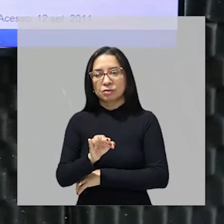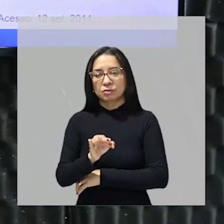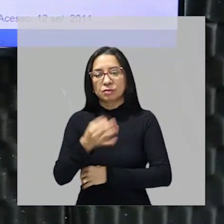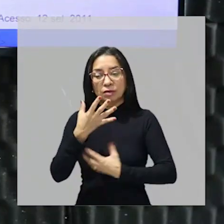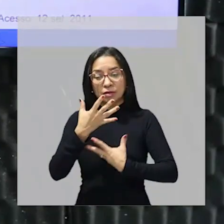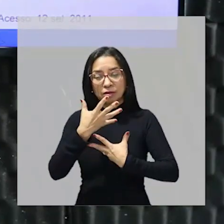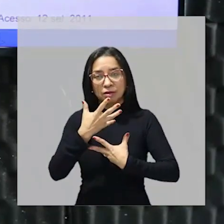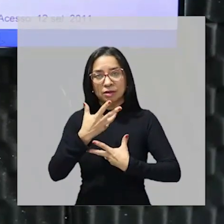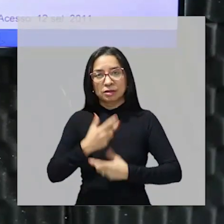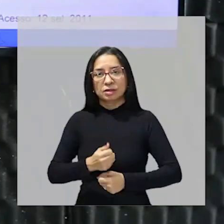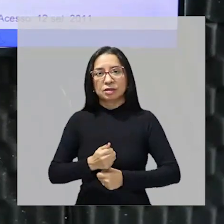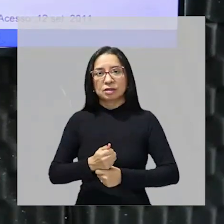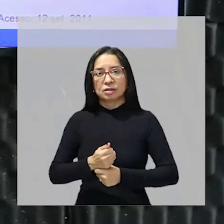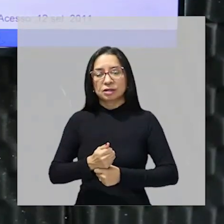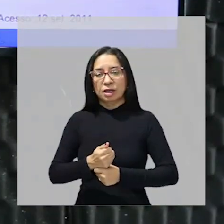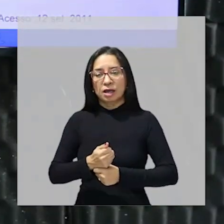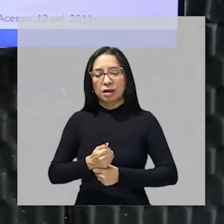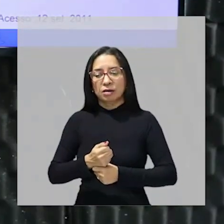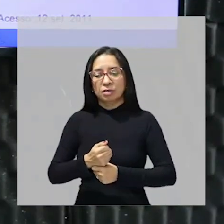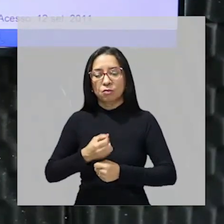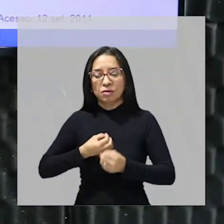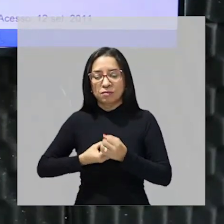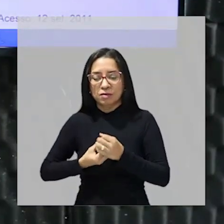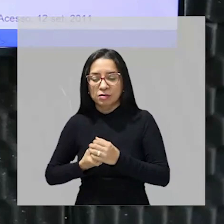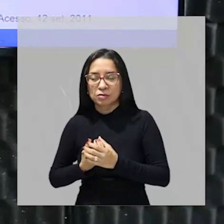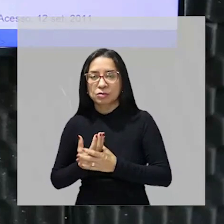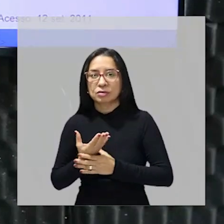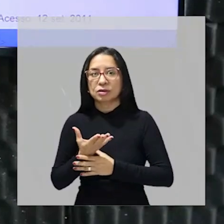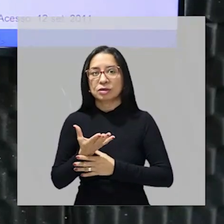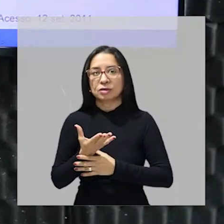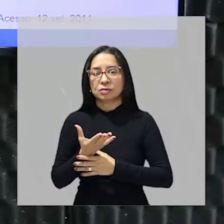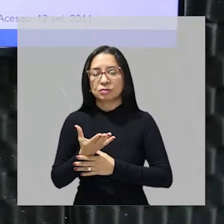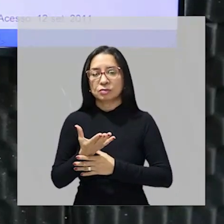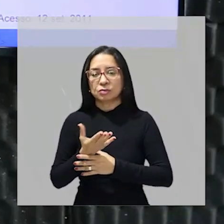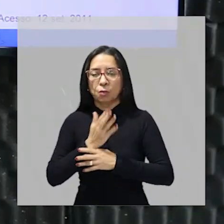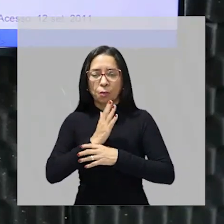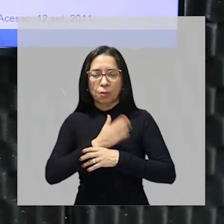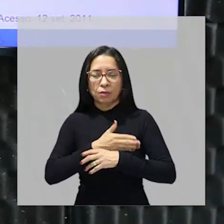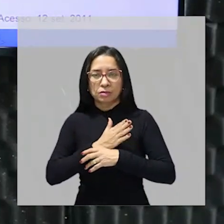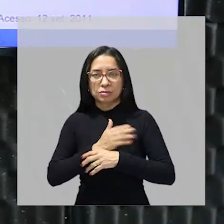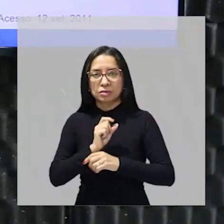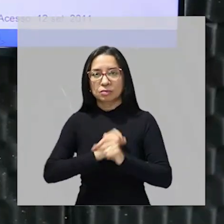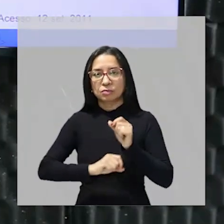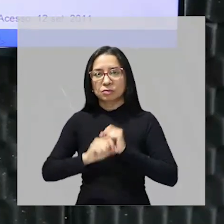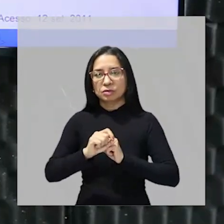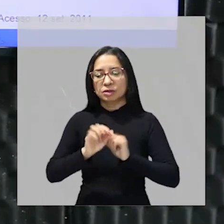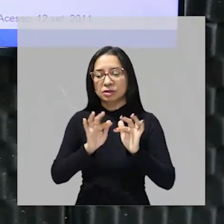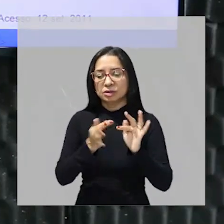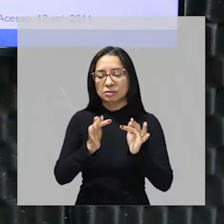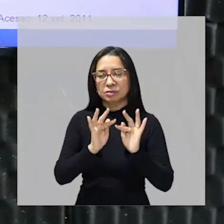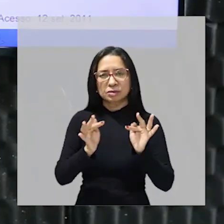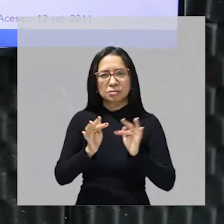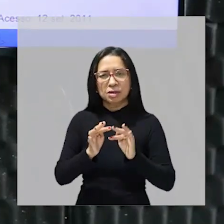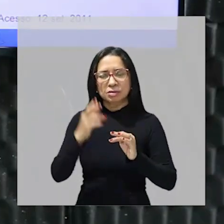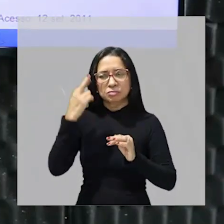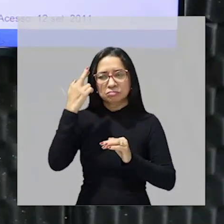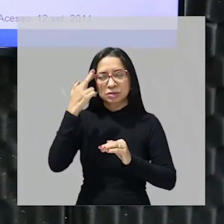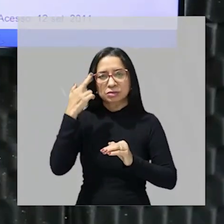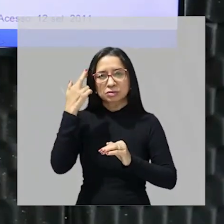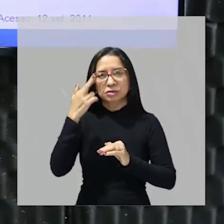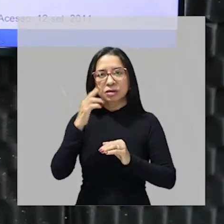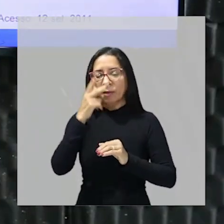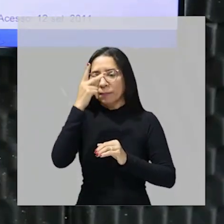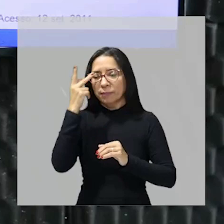acatar o que vem de dentro, tá? O que vem da minha intuição, do meu coração, do que simplesmente pelo lado racional. Ah, alguém